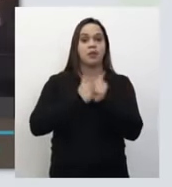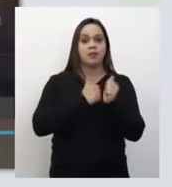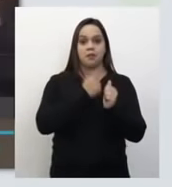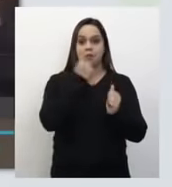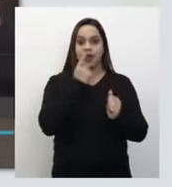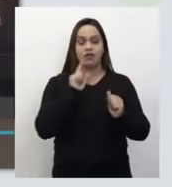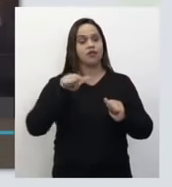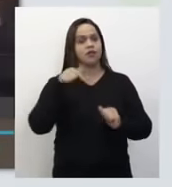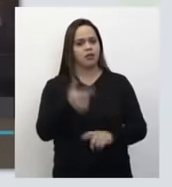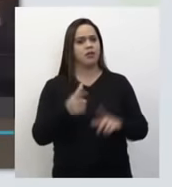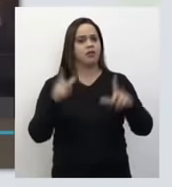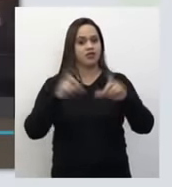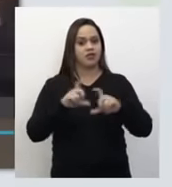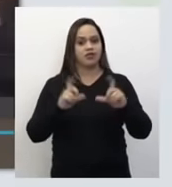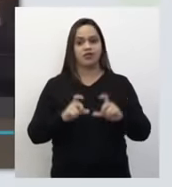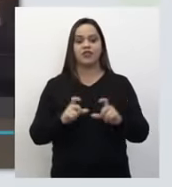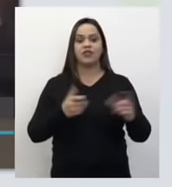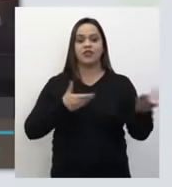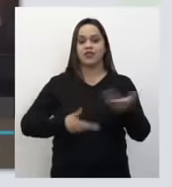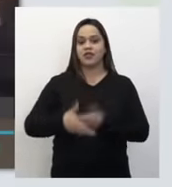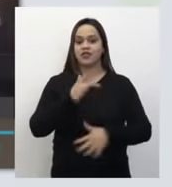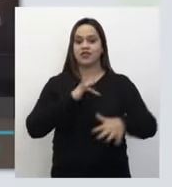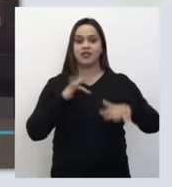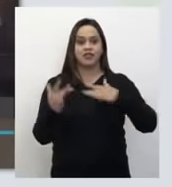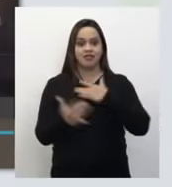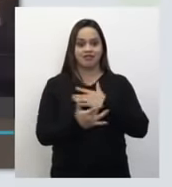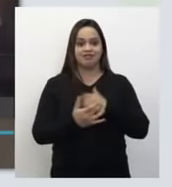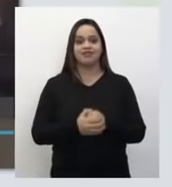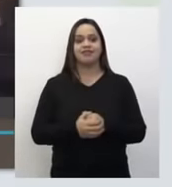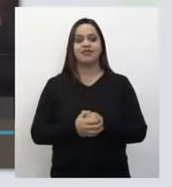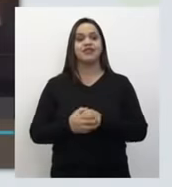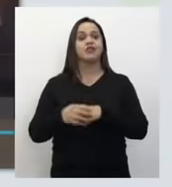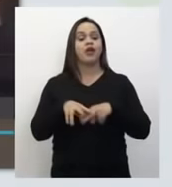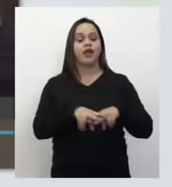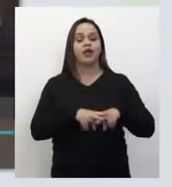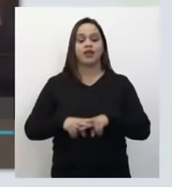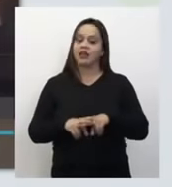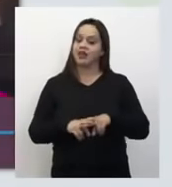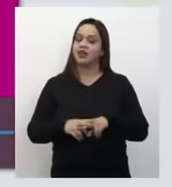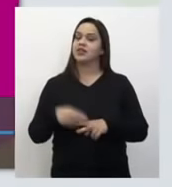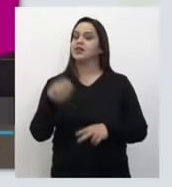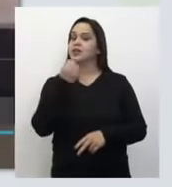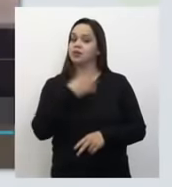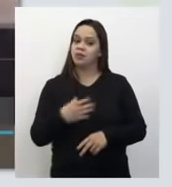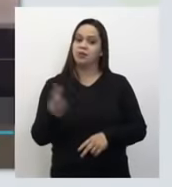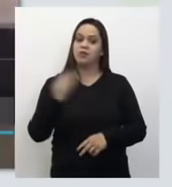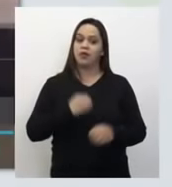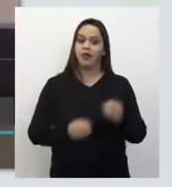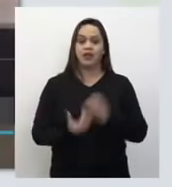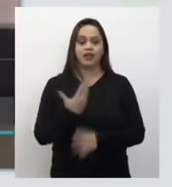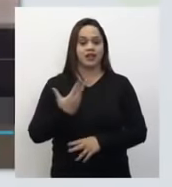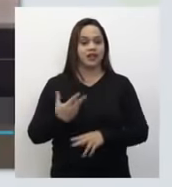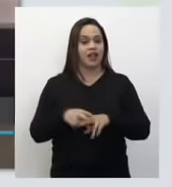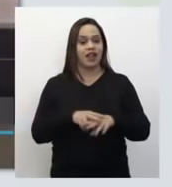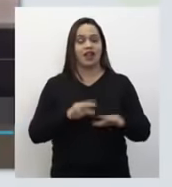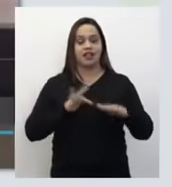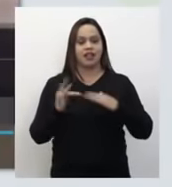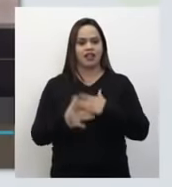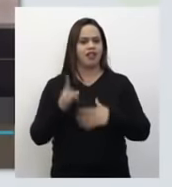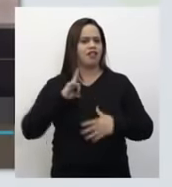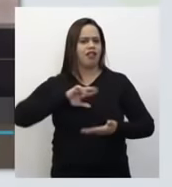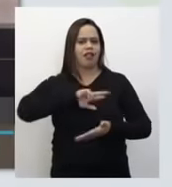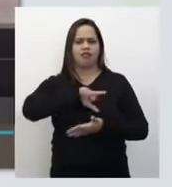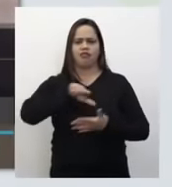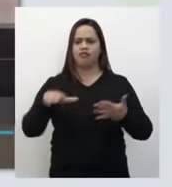depois tirem uma foto dele, compartilhem nas suas redes com a hashtag Bora Criar na Rede. Existem uma infinidade